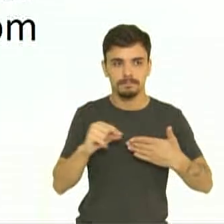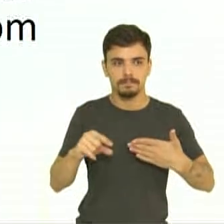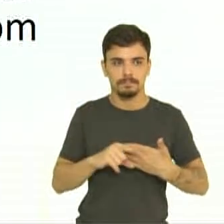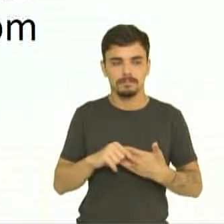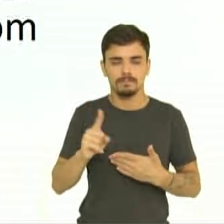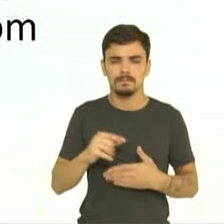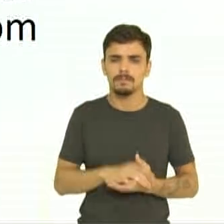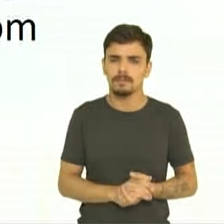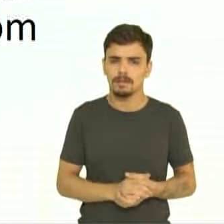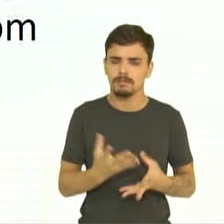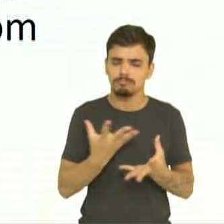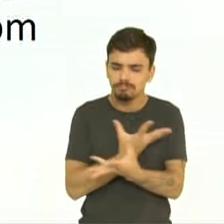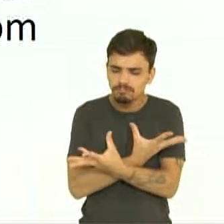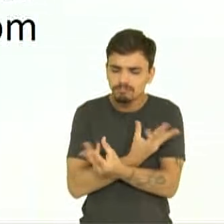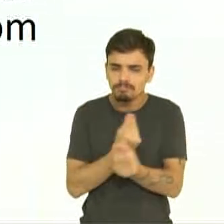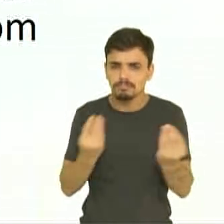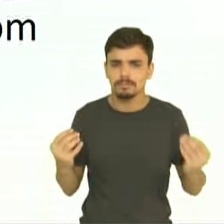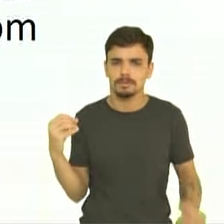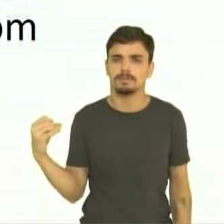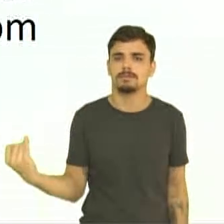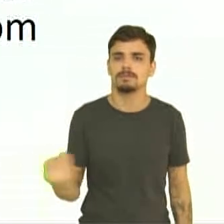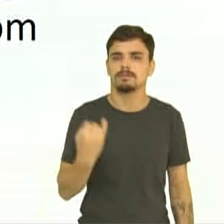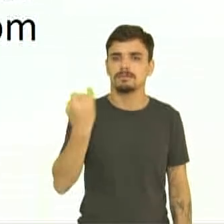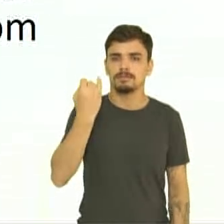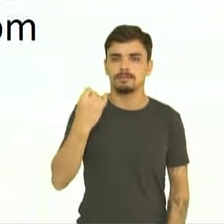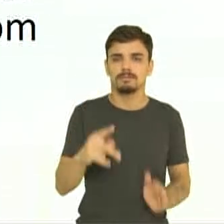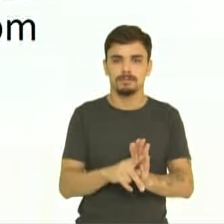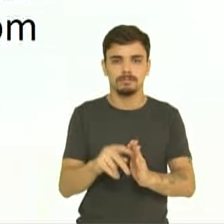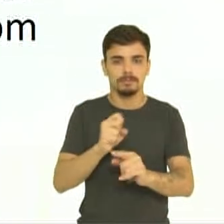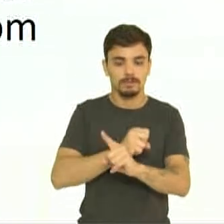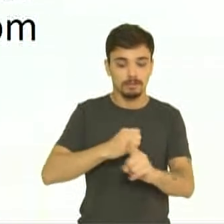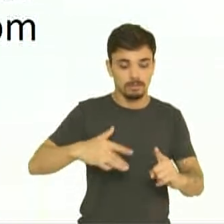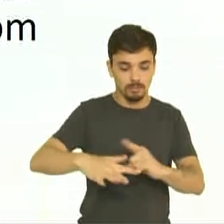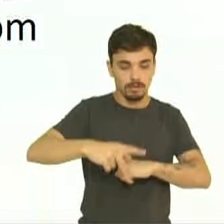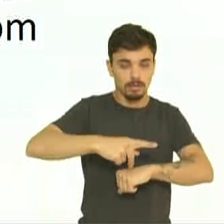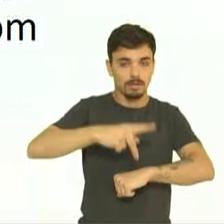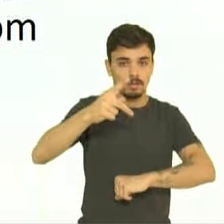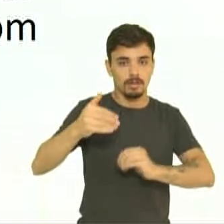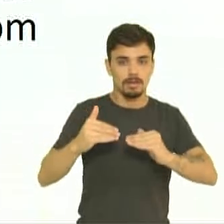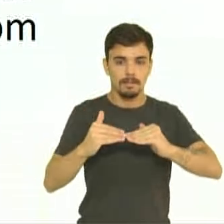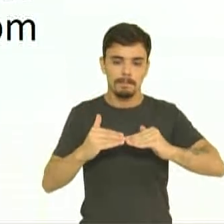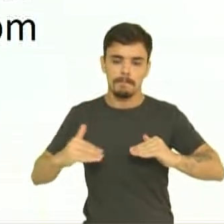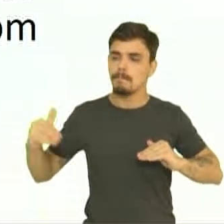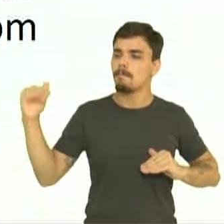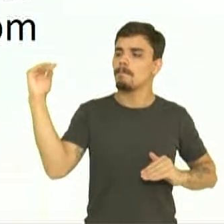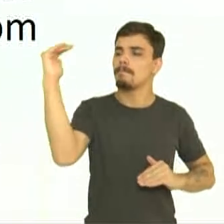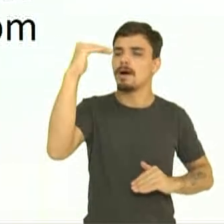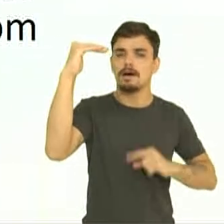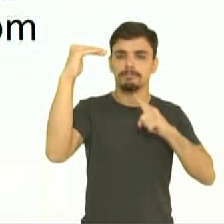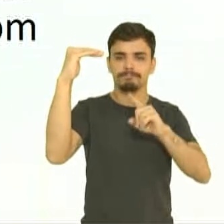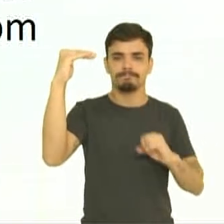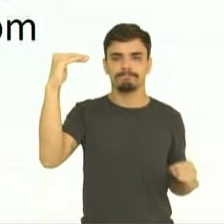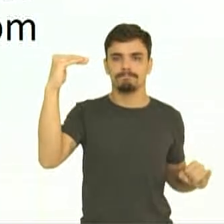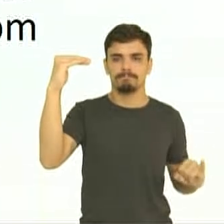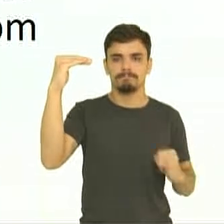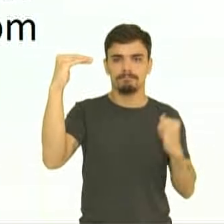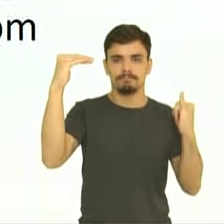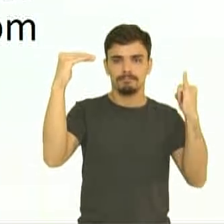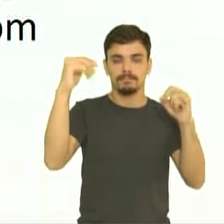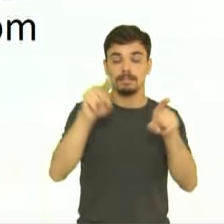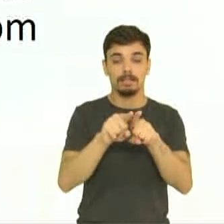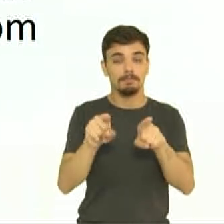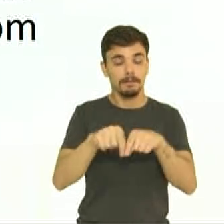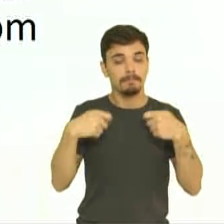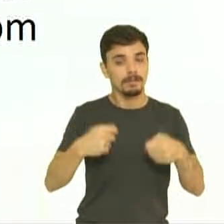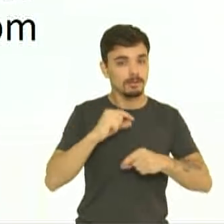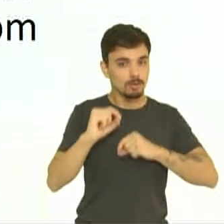de extrema importância para a sociedade que o país coloque a educação no topo das prioridades. Ressalta-se